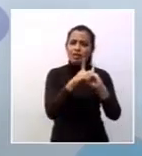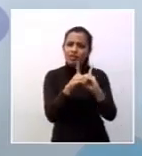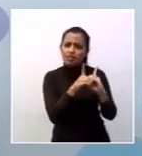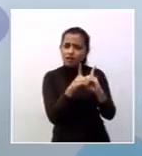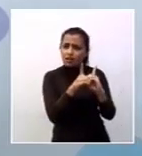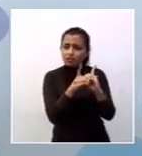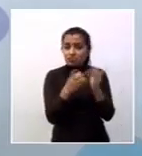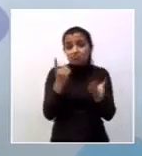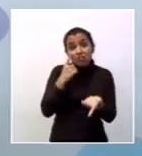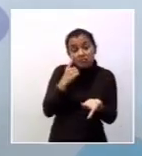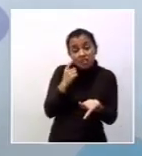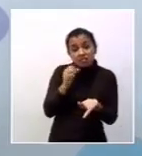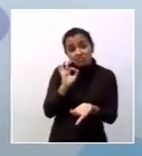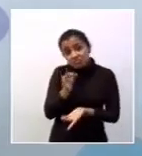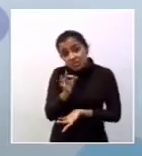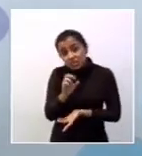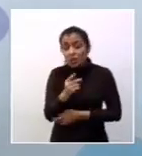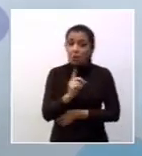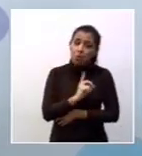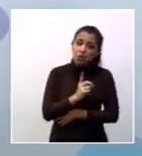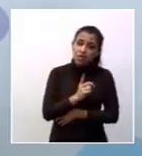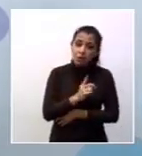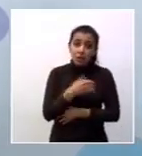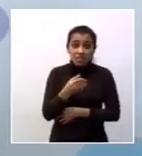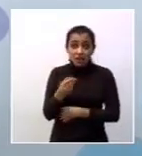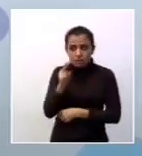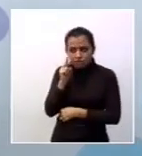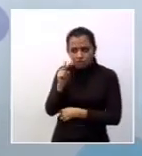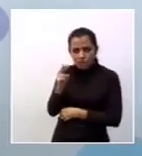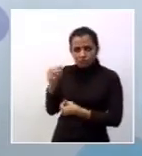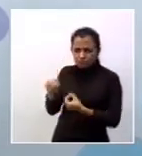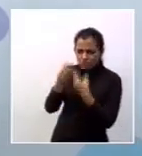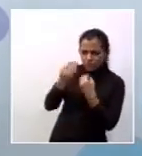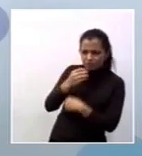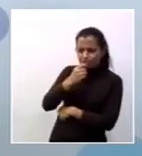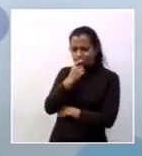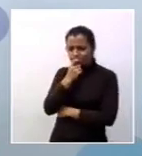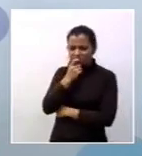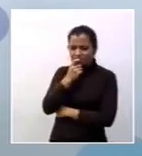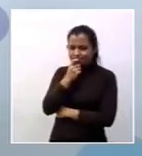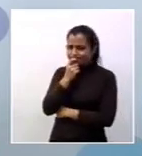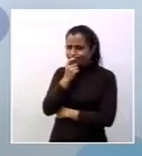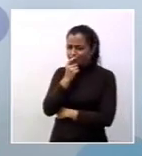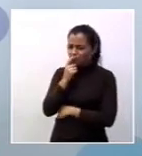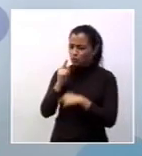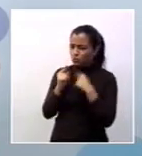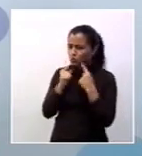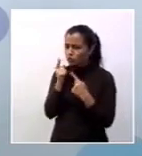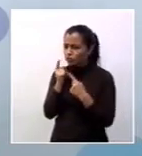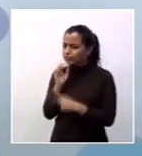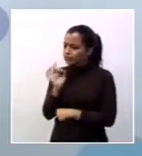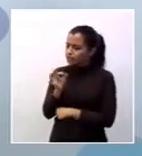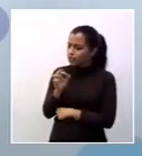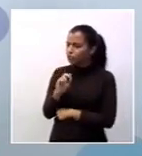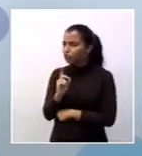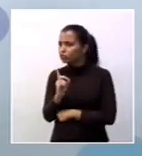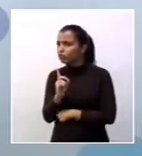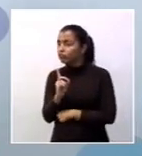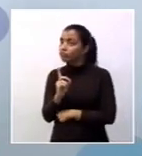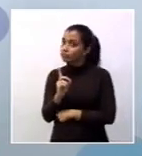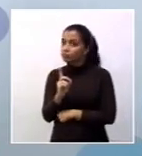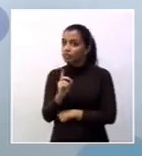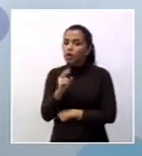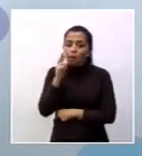ver. Né? É sempre consultar quando você fica em dúvida. E tomar muito cuidado quando você fala ou passa essas